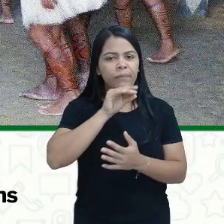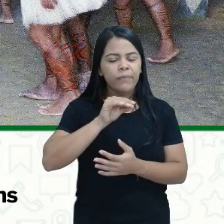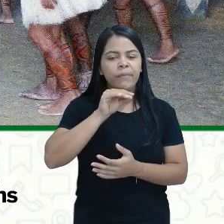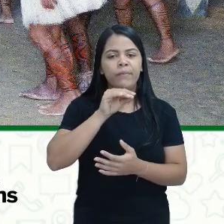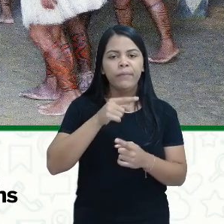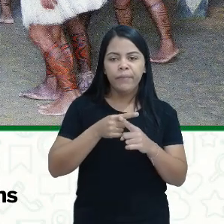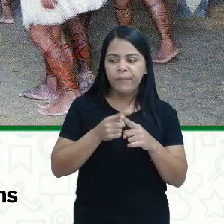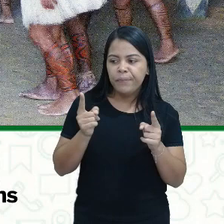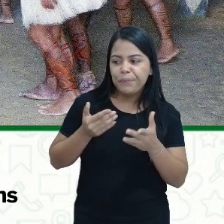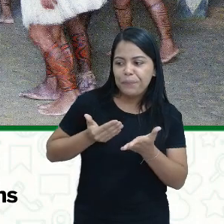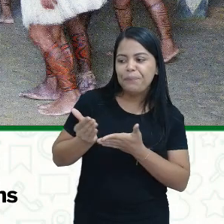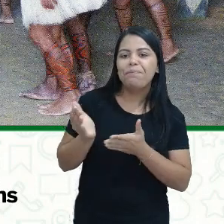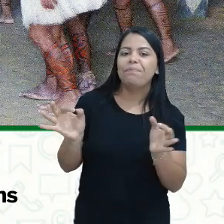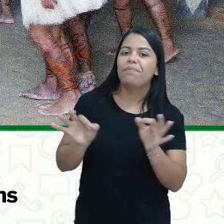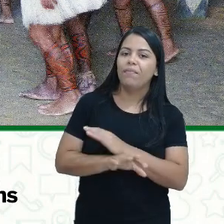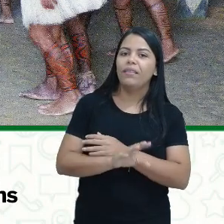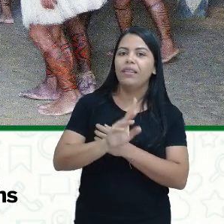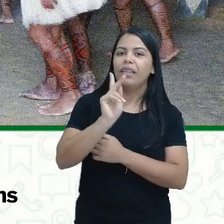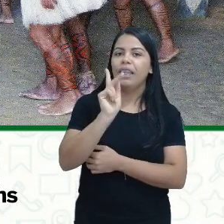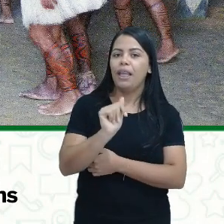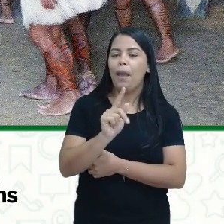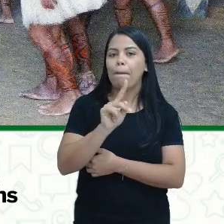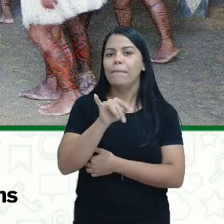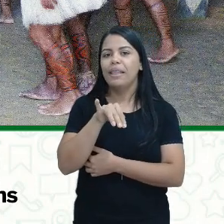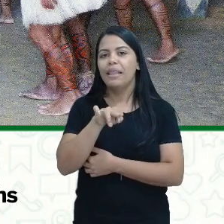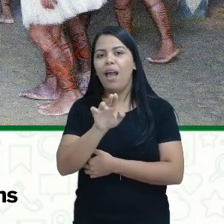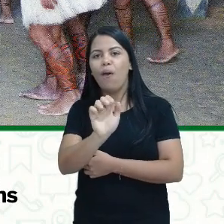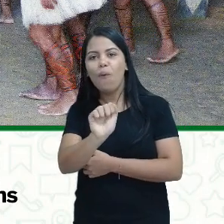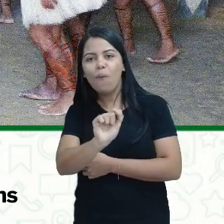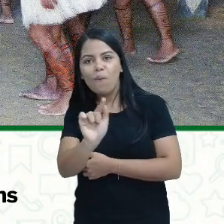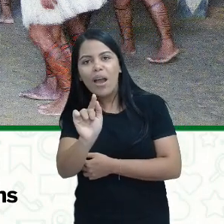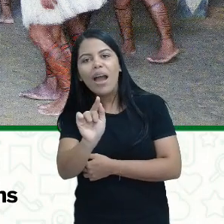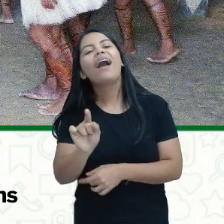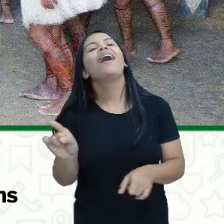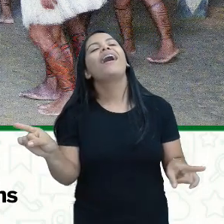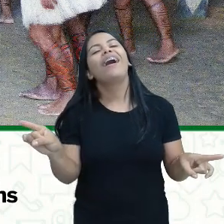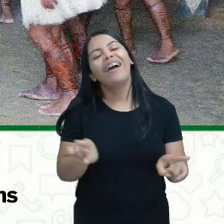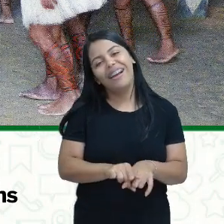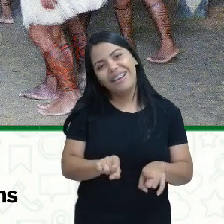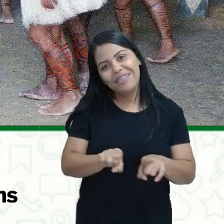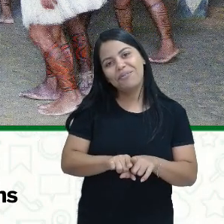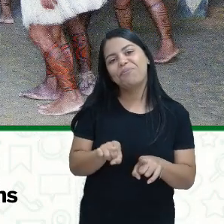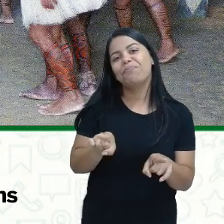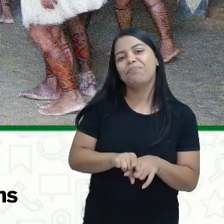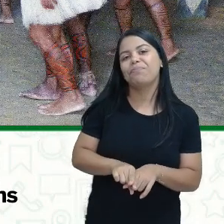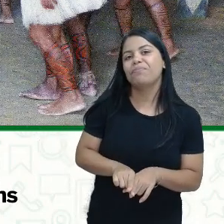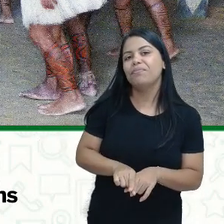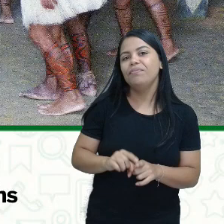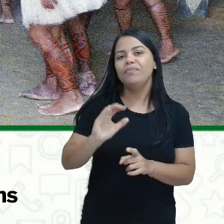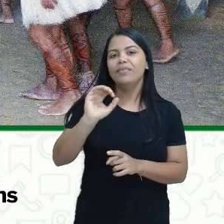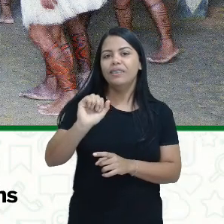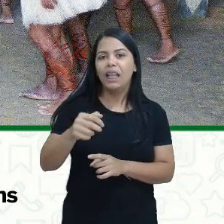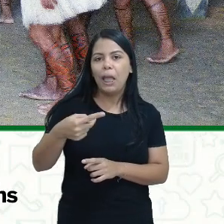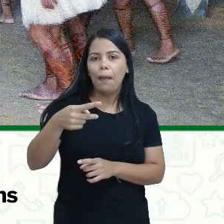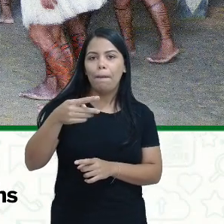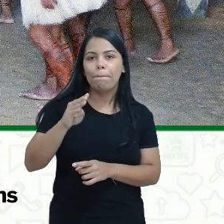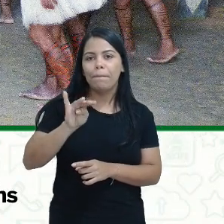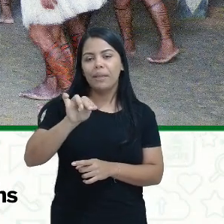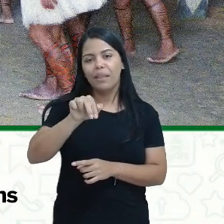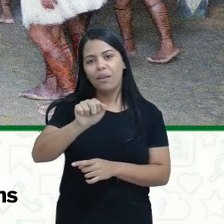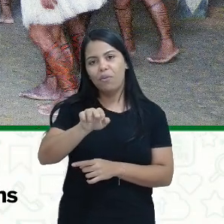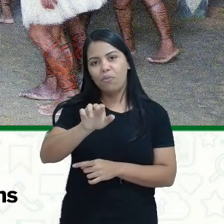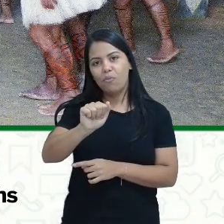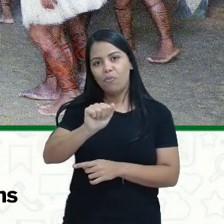começou, termina. Capinauá! Também nós temos ali o Cambiauá, em Bimirim